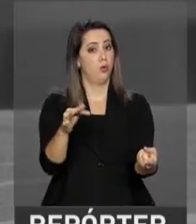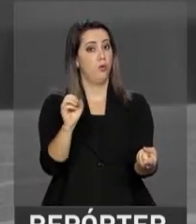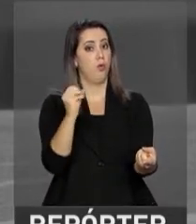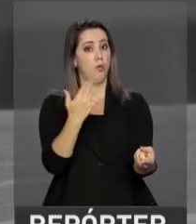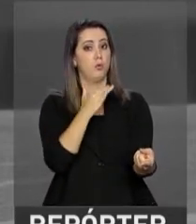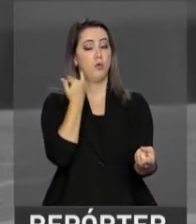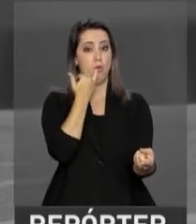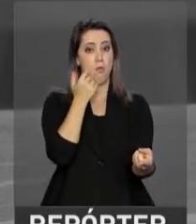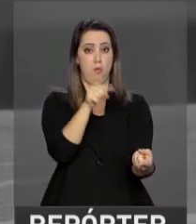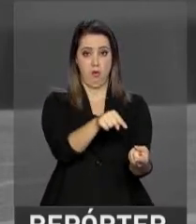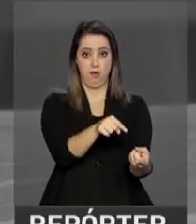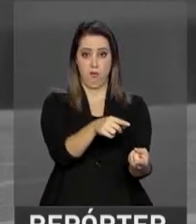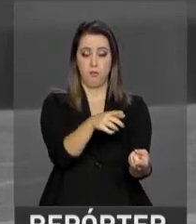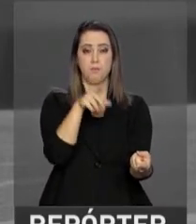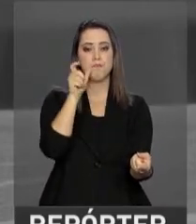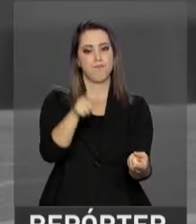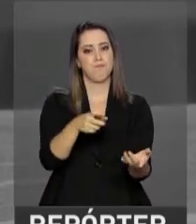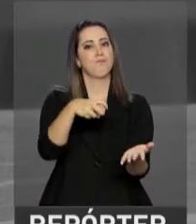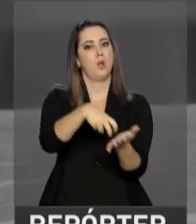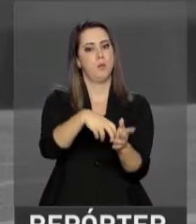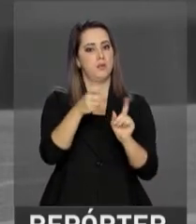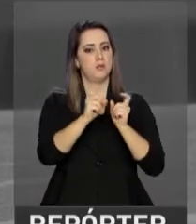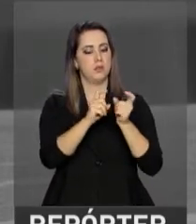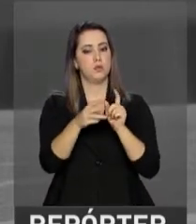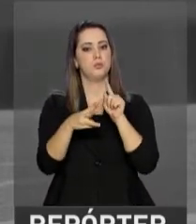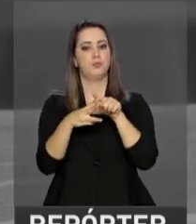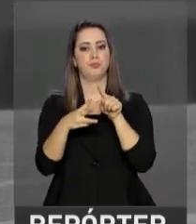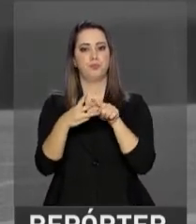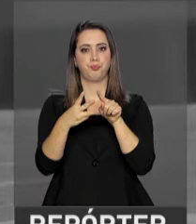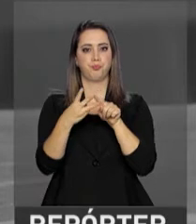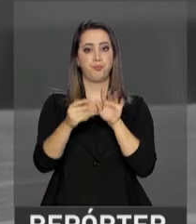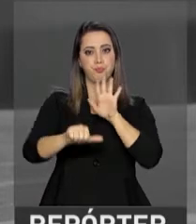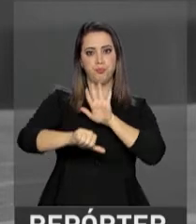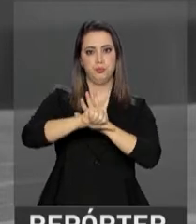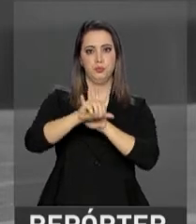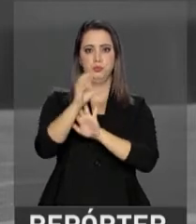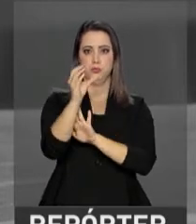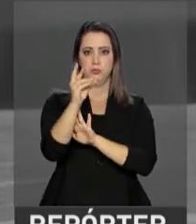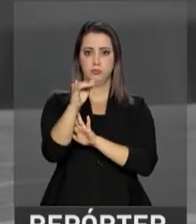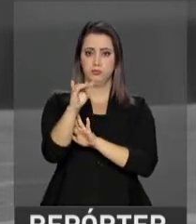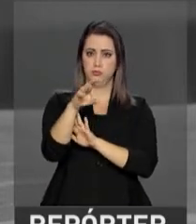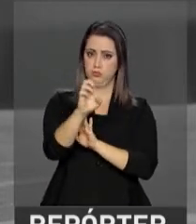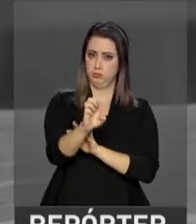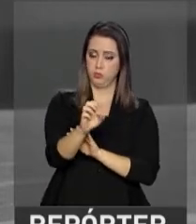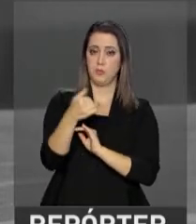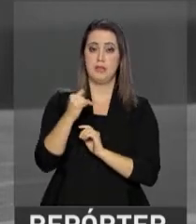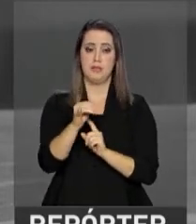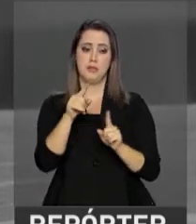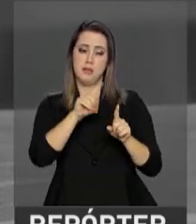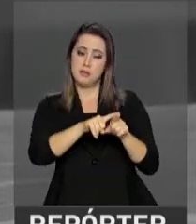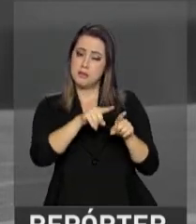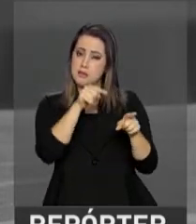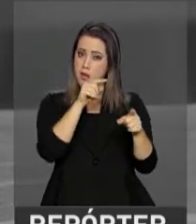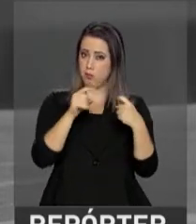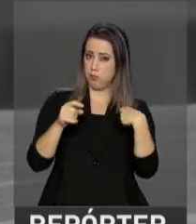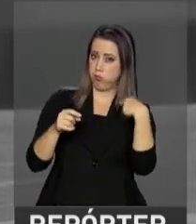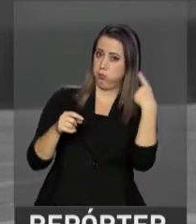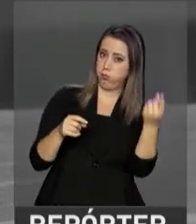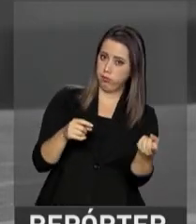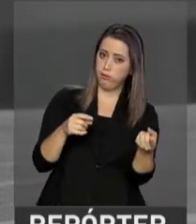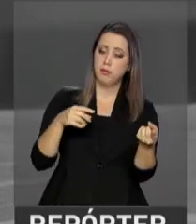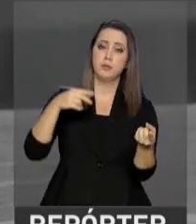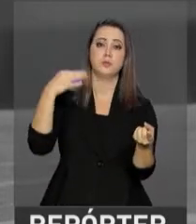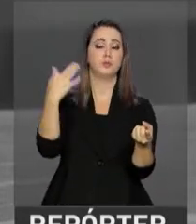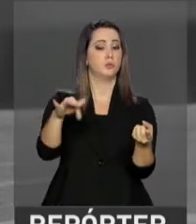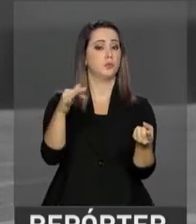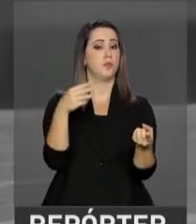o motorista pode responder por três tipos de crime em caso de lesão corporal a pena varia de